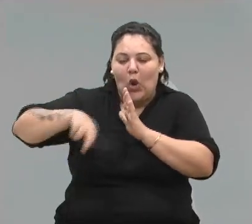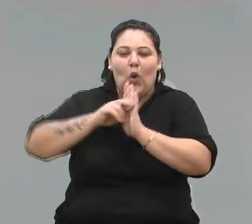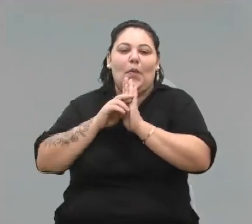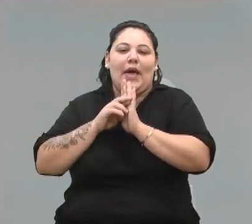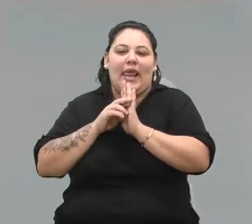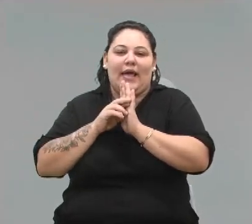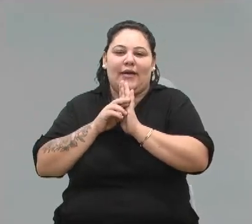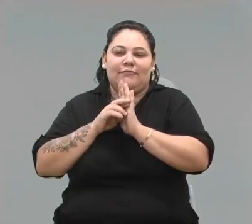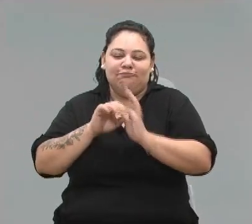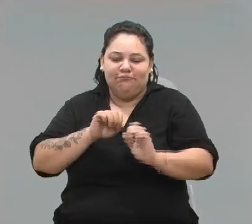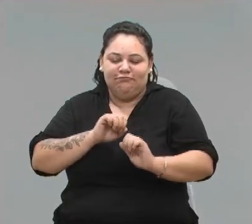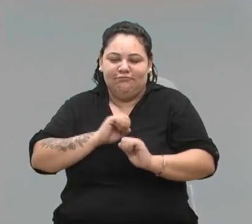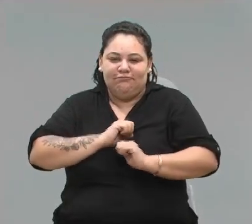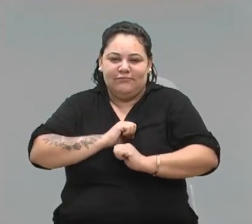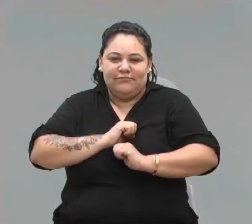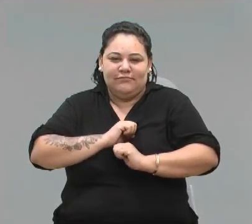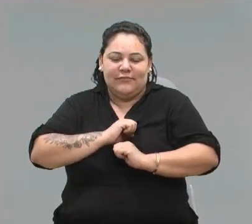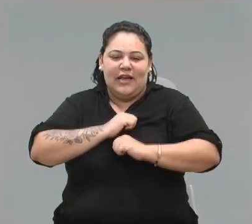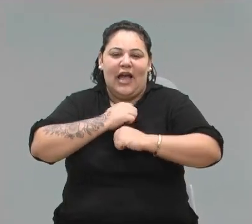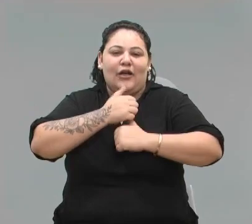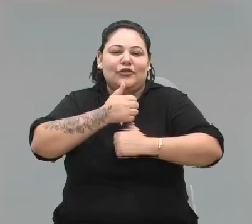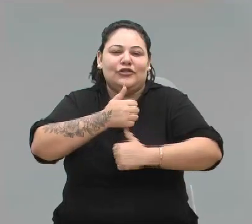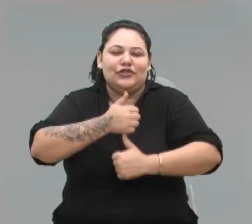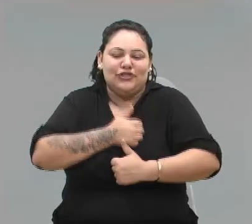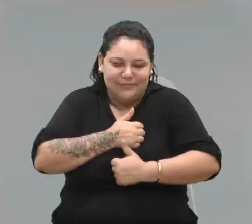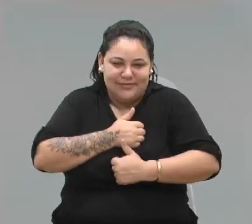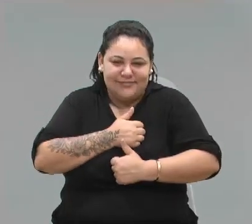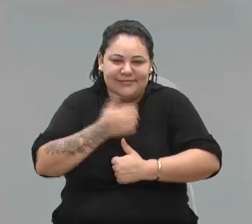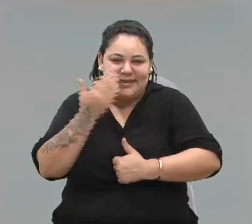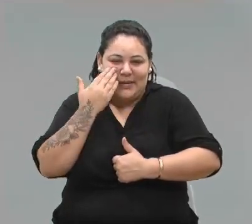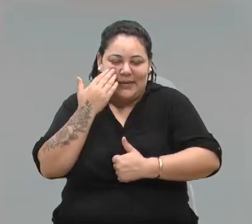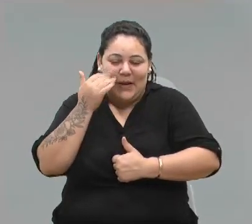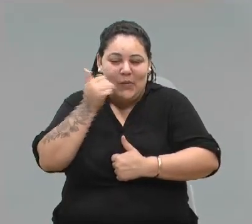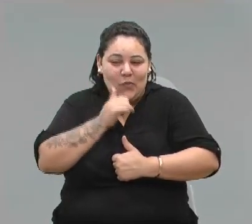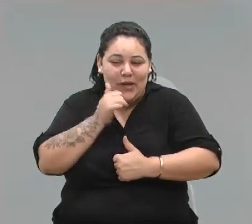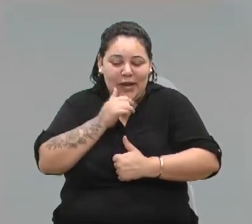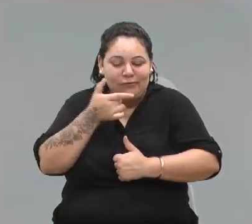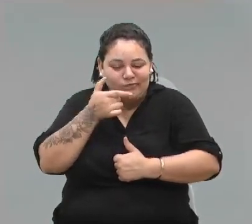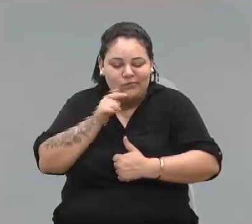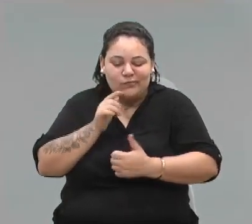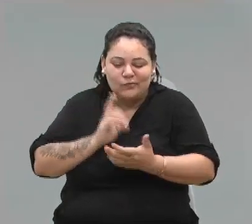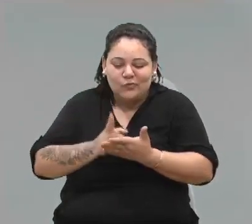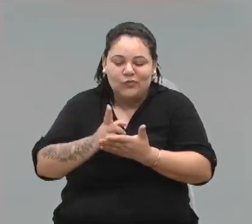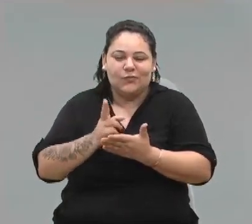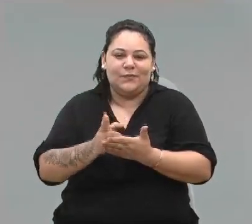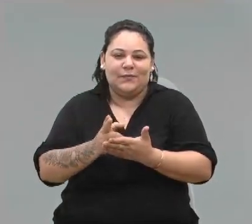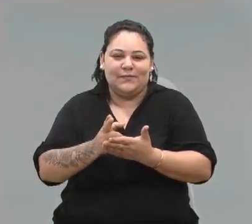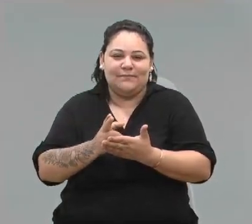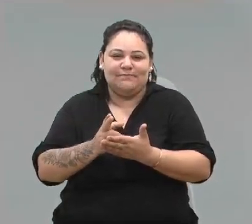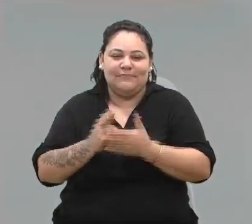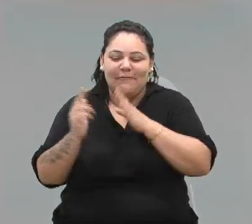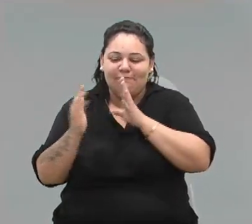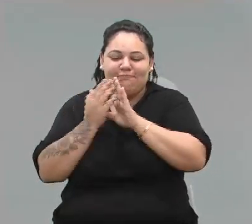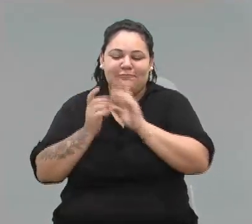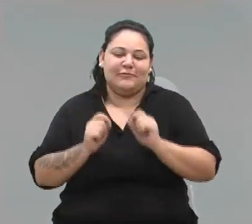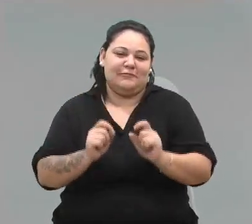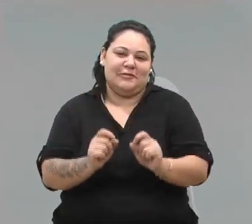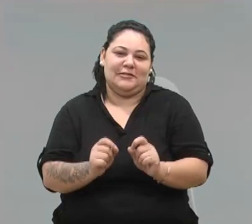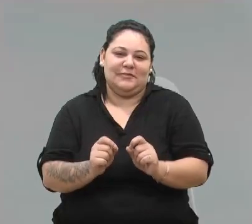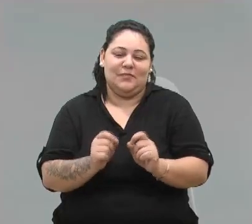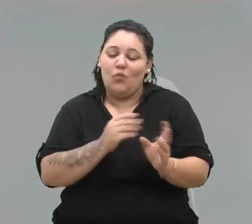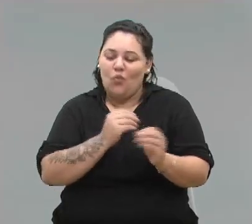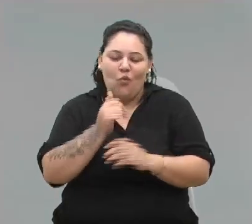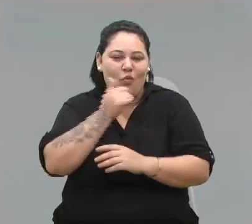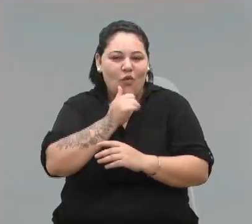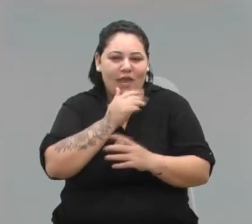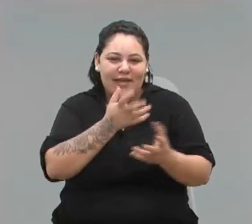e, consequentemente, da força para a luta contra a doença. Muitas mulheres gostariam de